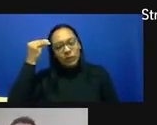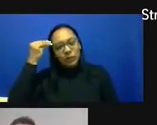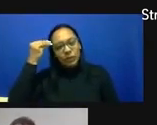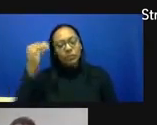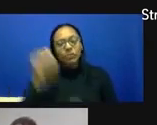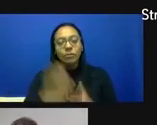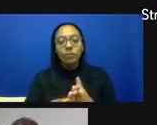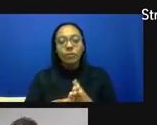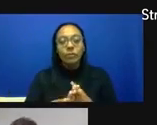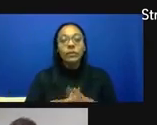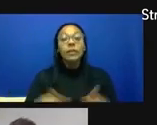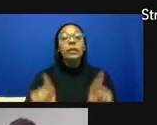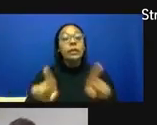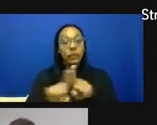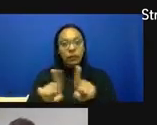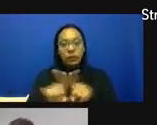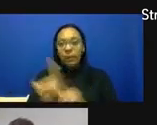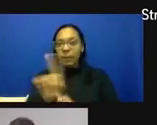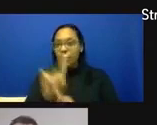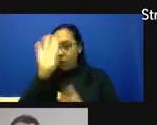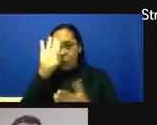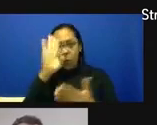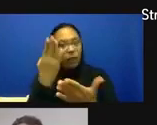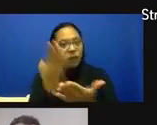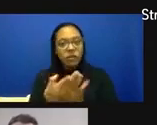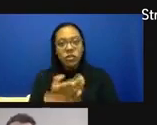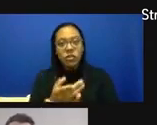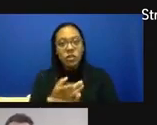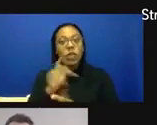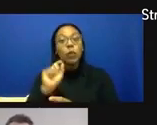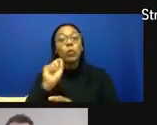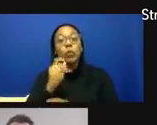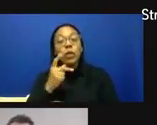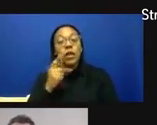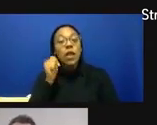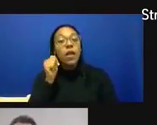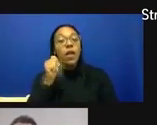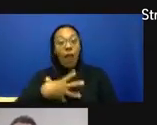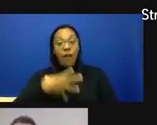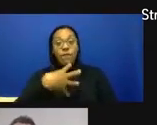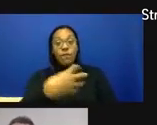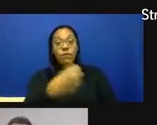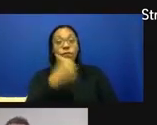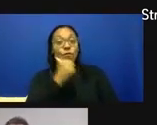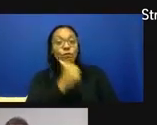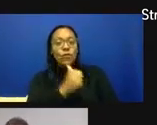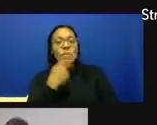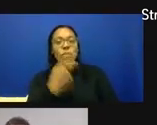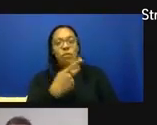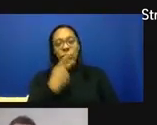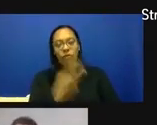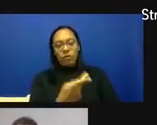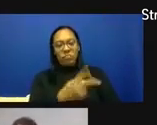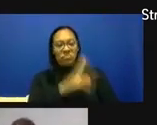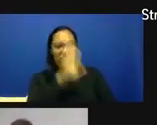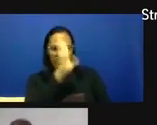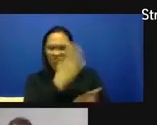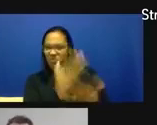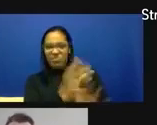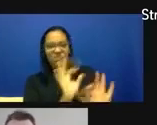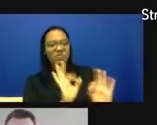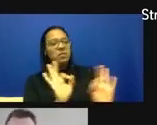de descrédito para a palavra da vítima, da própria filha, muitas vezes, né? Então, tudo isso acontece. Alguns